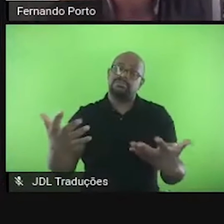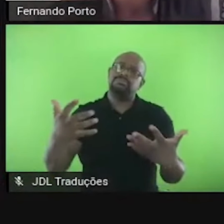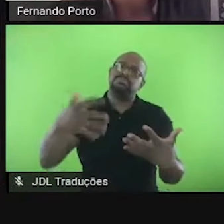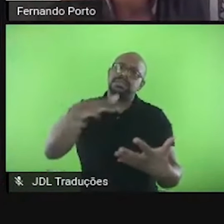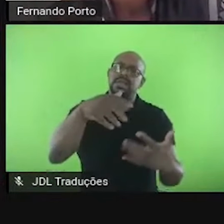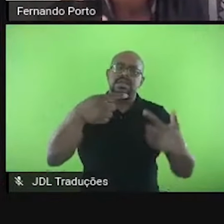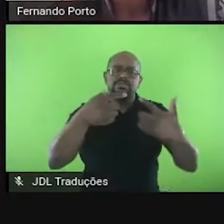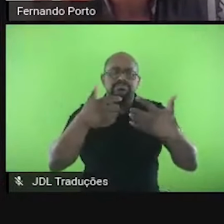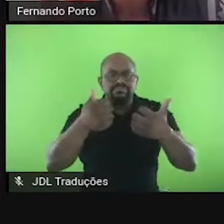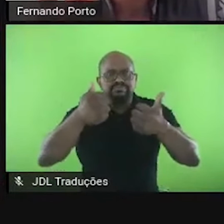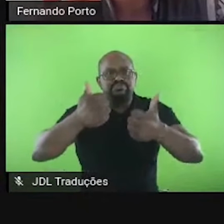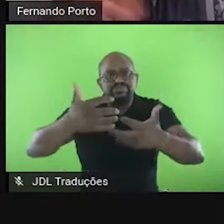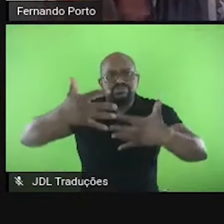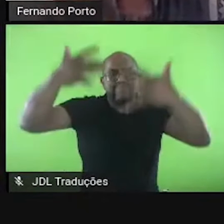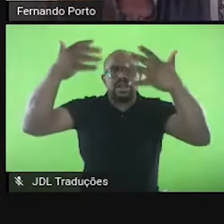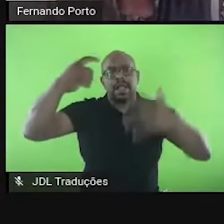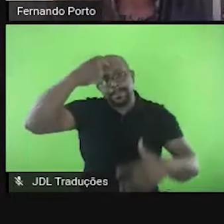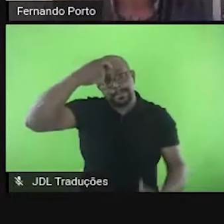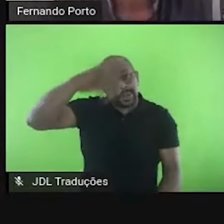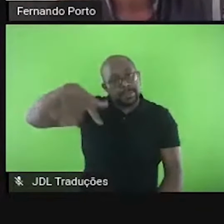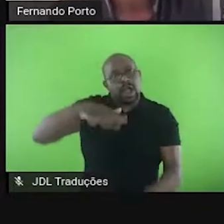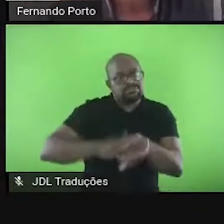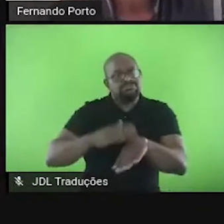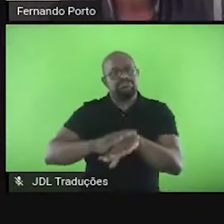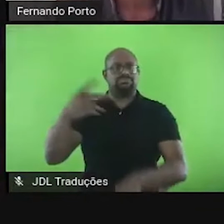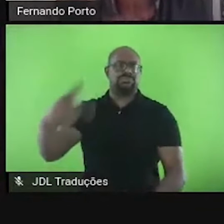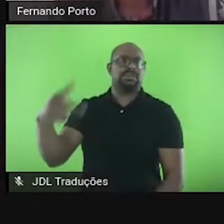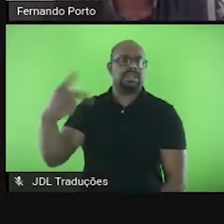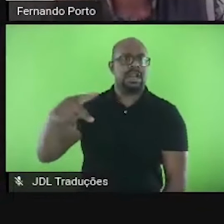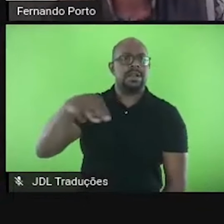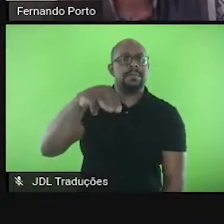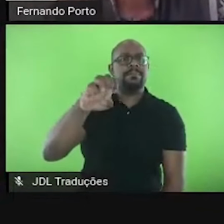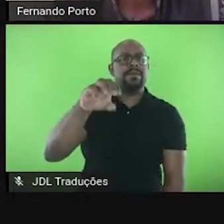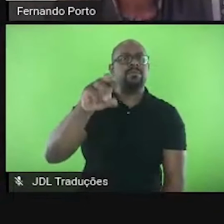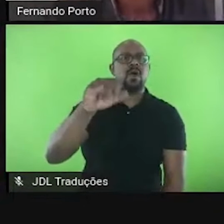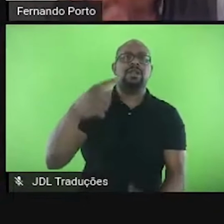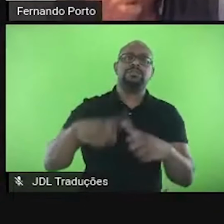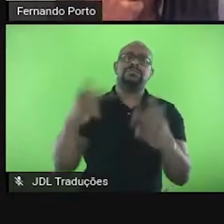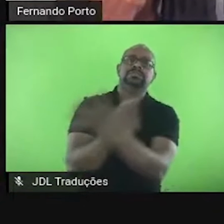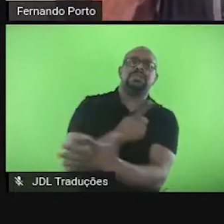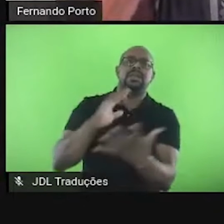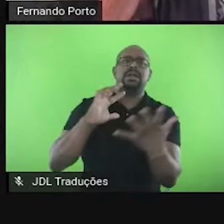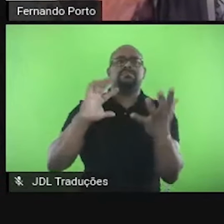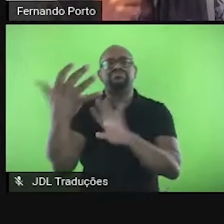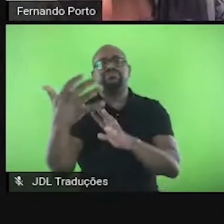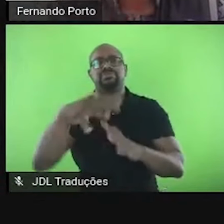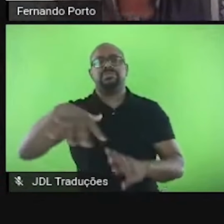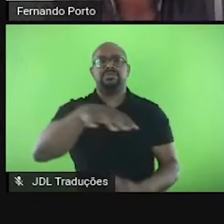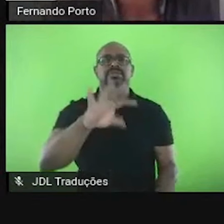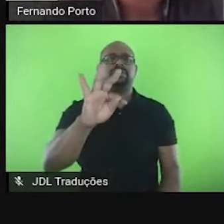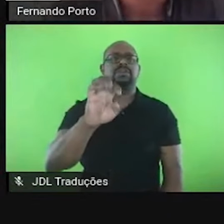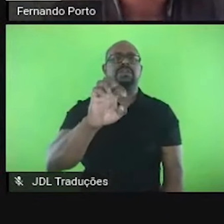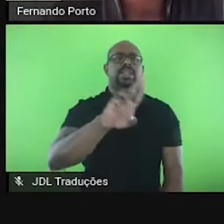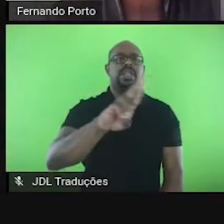de memórias, abrindo o próprio baú de memórias das suas mazelas, das mazelas do território,